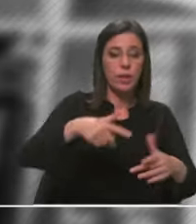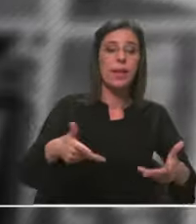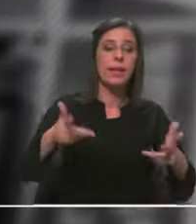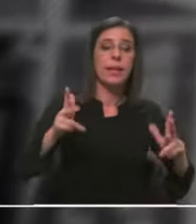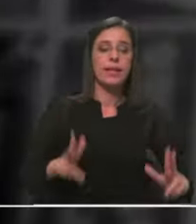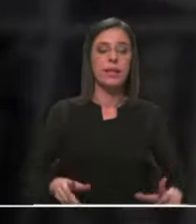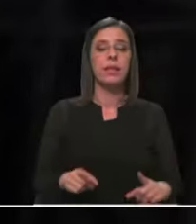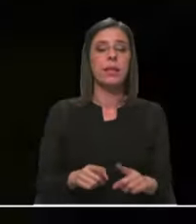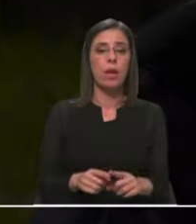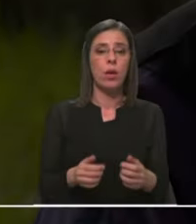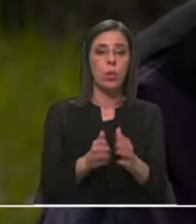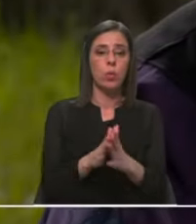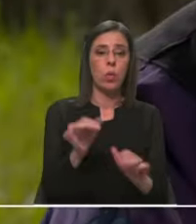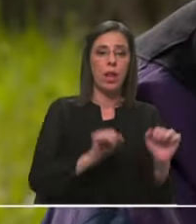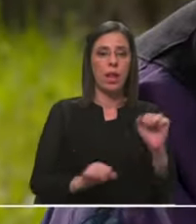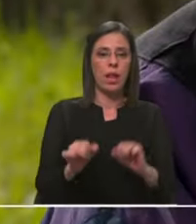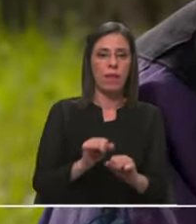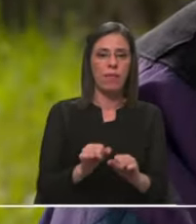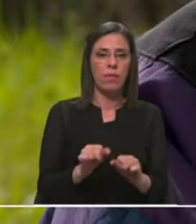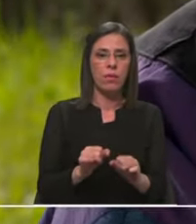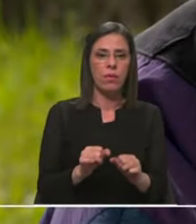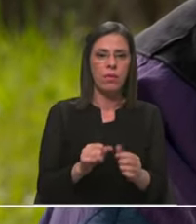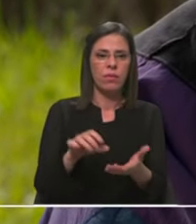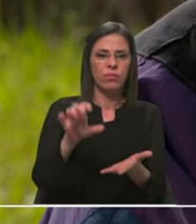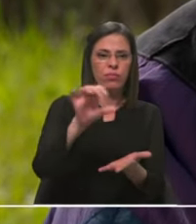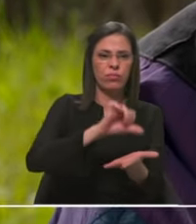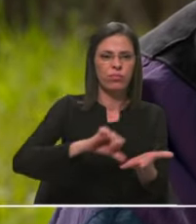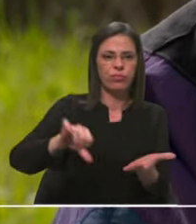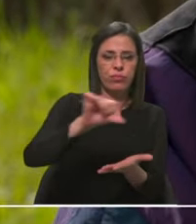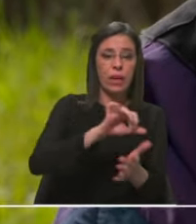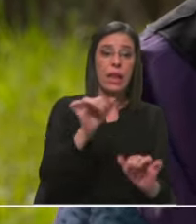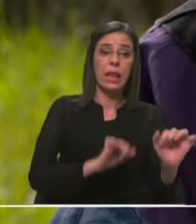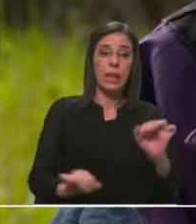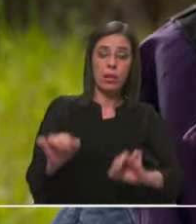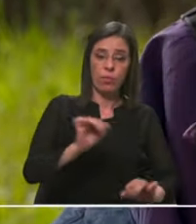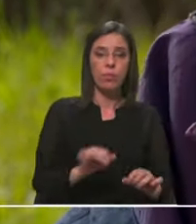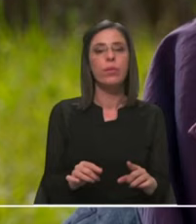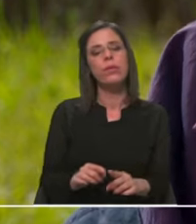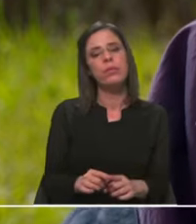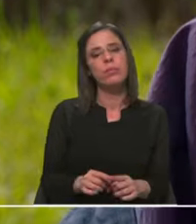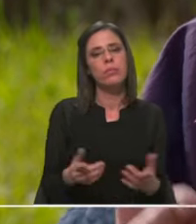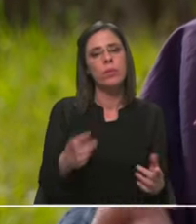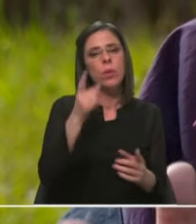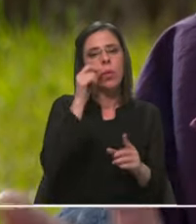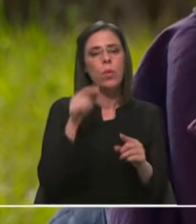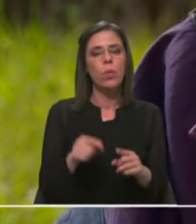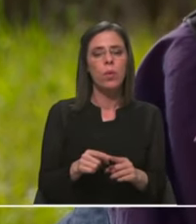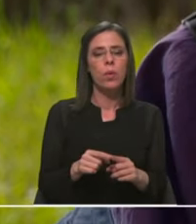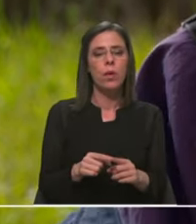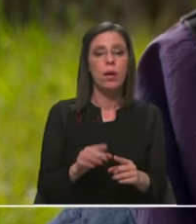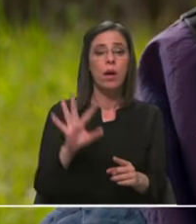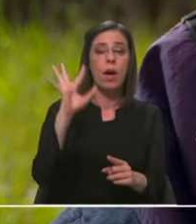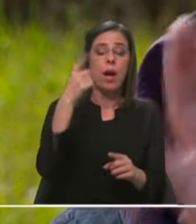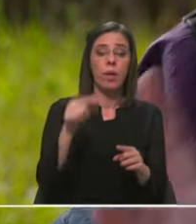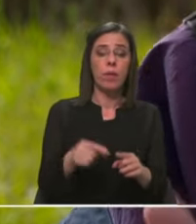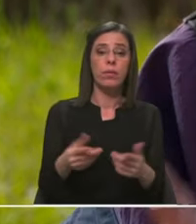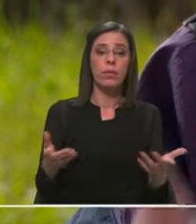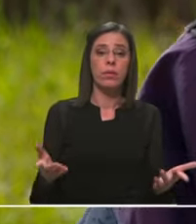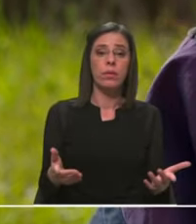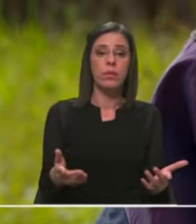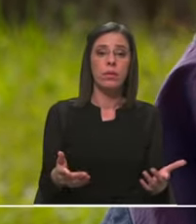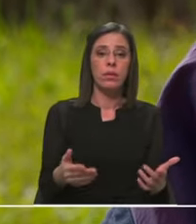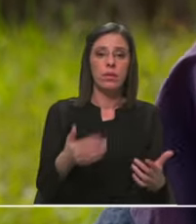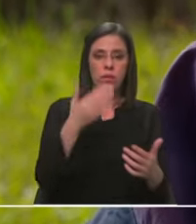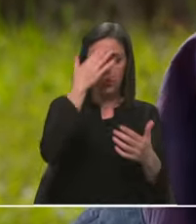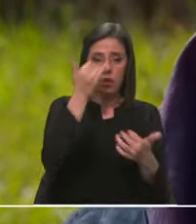que foi tudo lavado com soda cário ali e ele quando acontece uma coisa dessas não deve